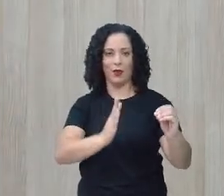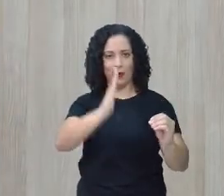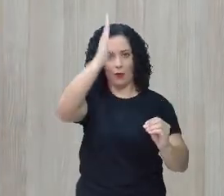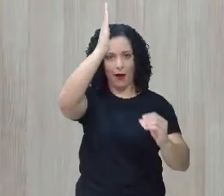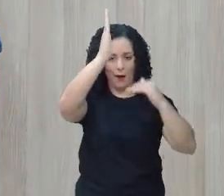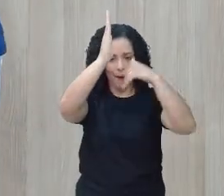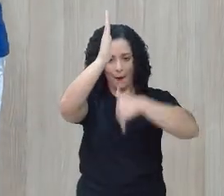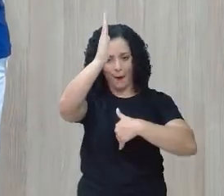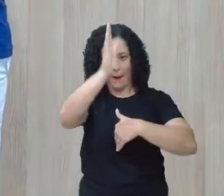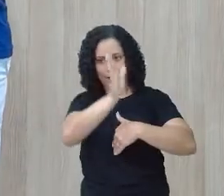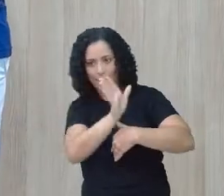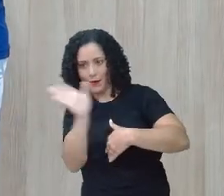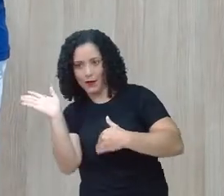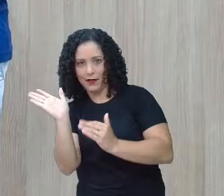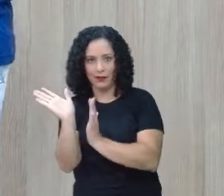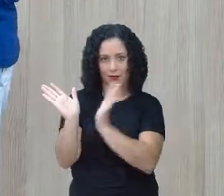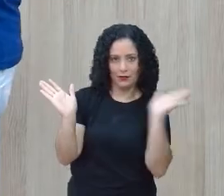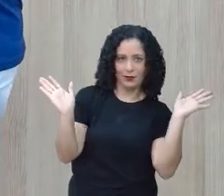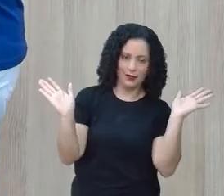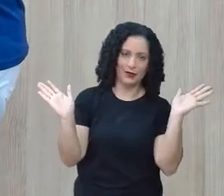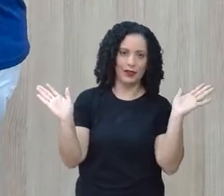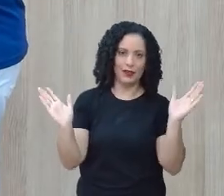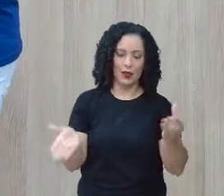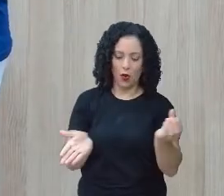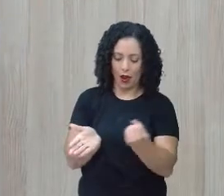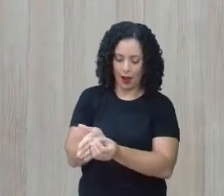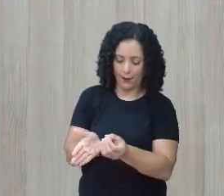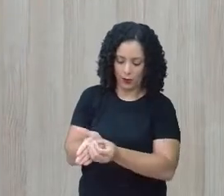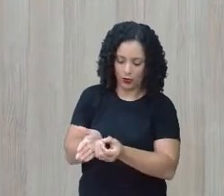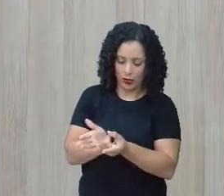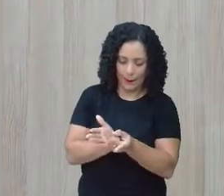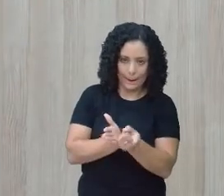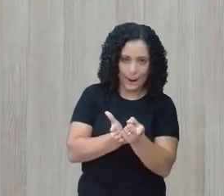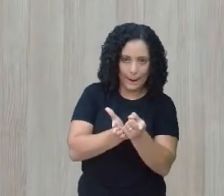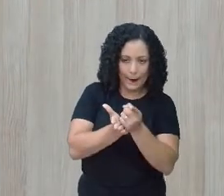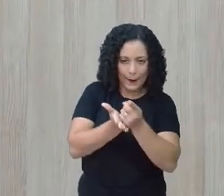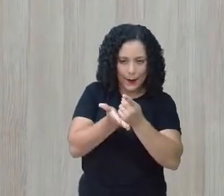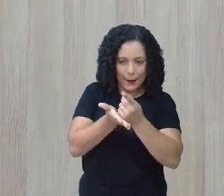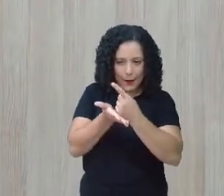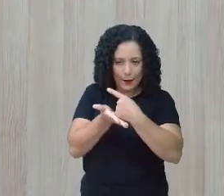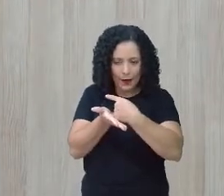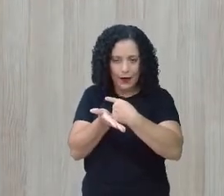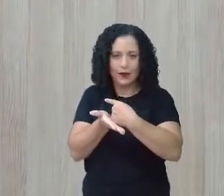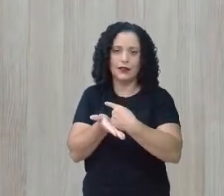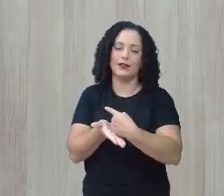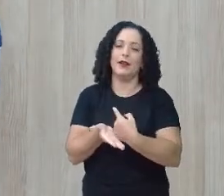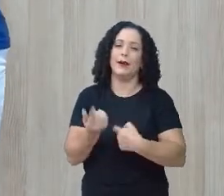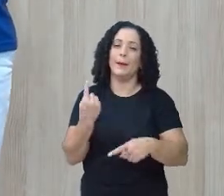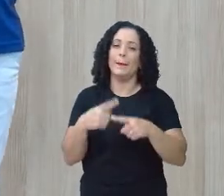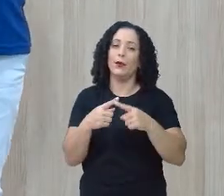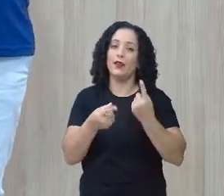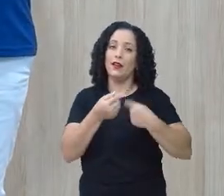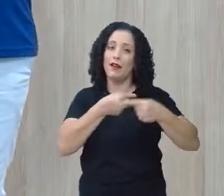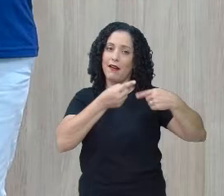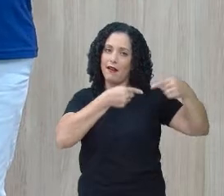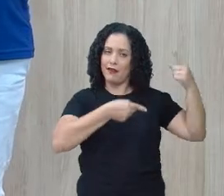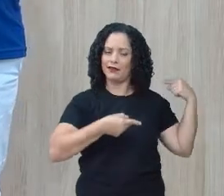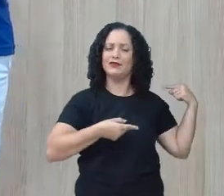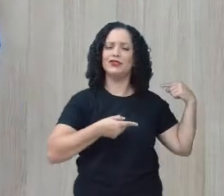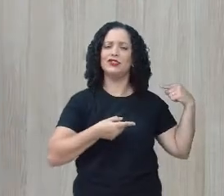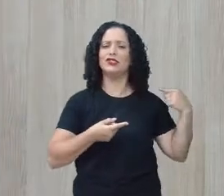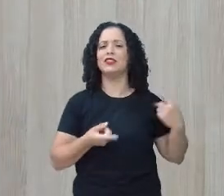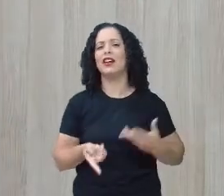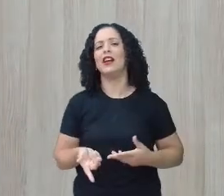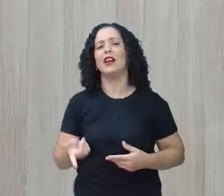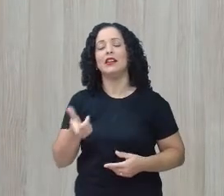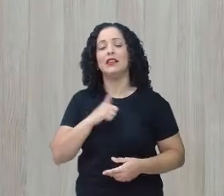se orientavam, né, por meio da bússola, porque antes disso, né, a orientação